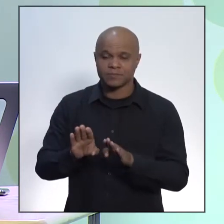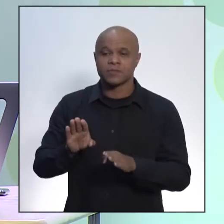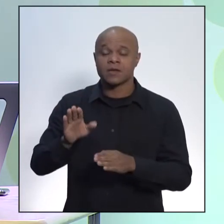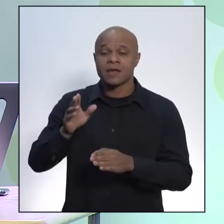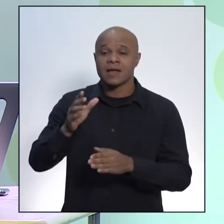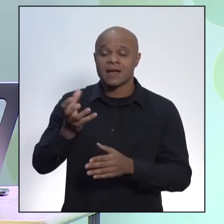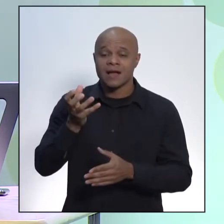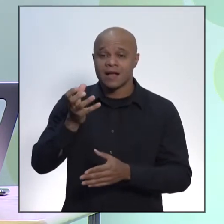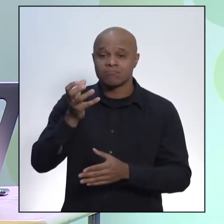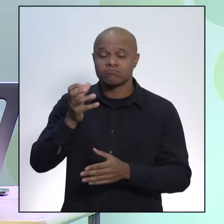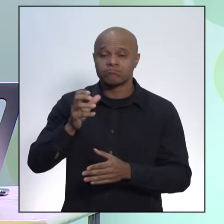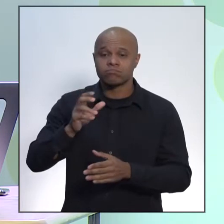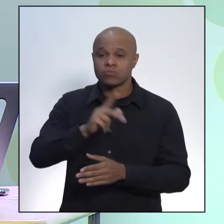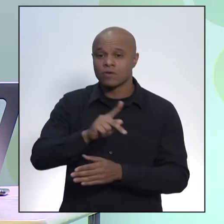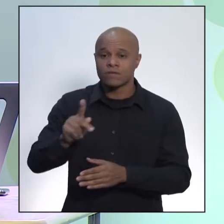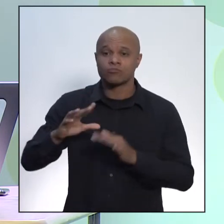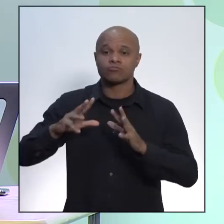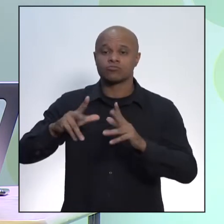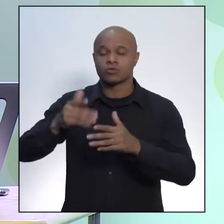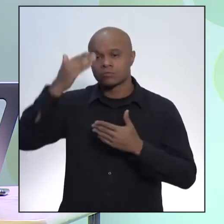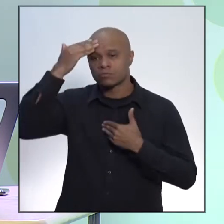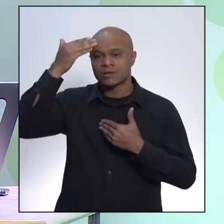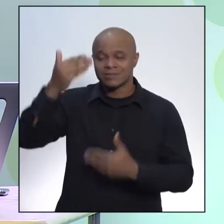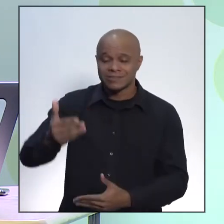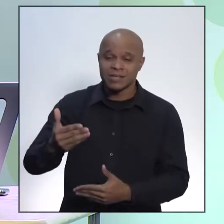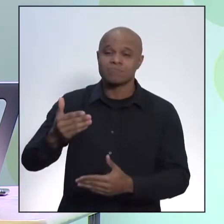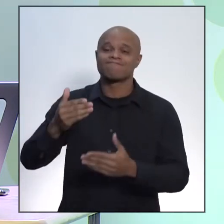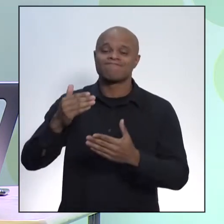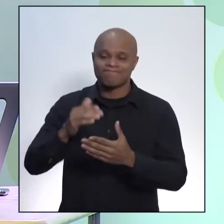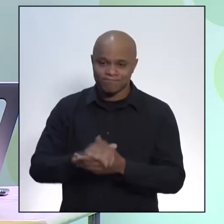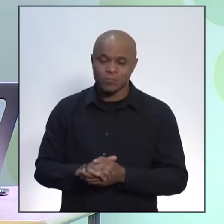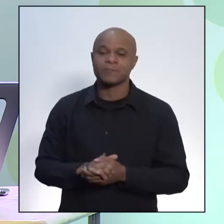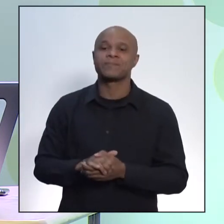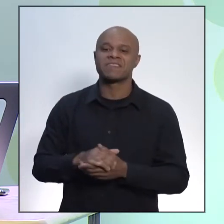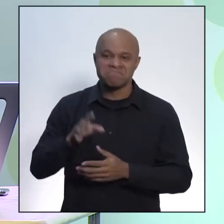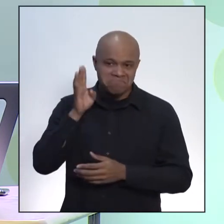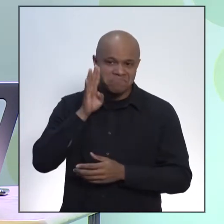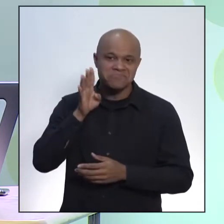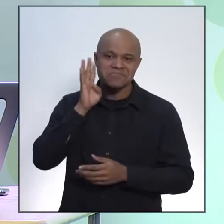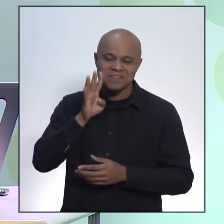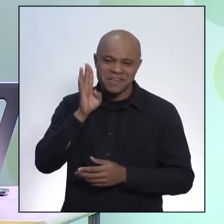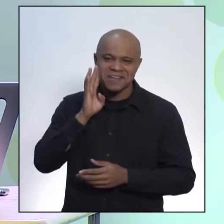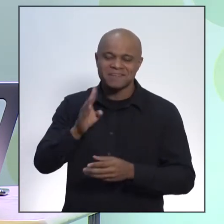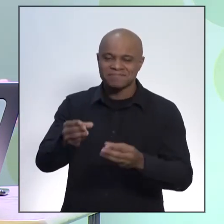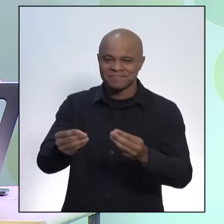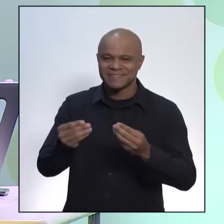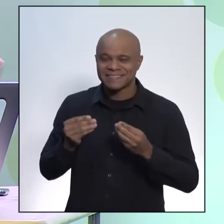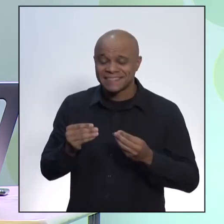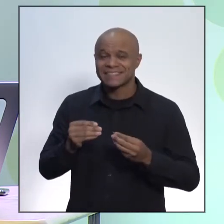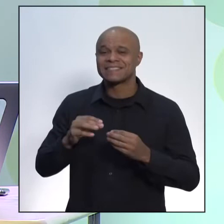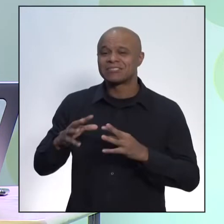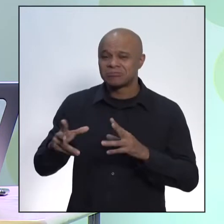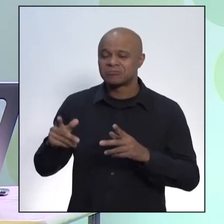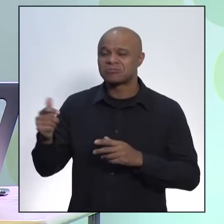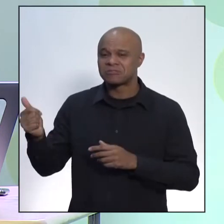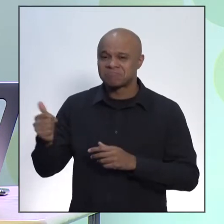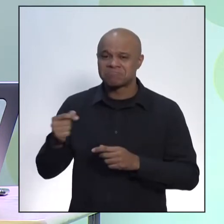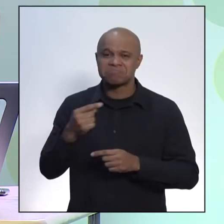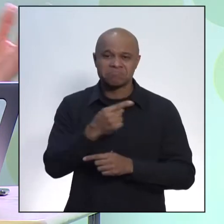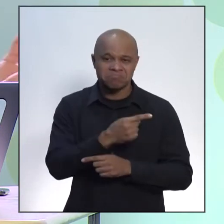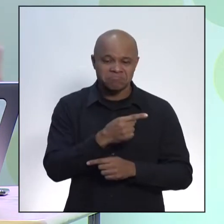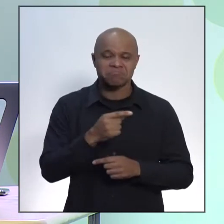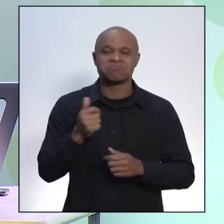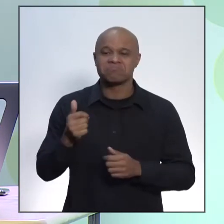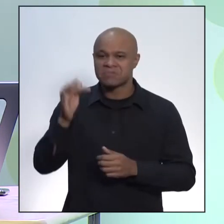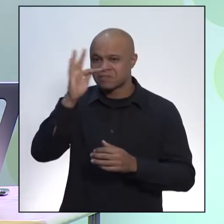que estão mandando aqui comentários. Estão chegando vários comentários legais aqui. Para você, Adriana, para você, Ariana, a gente fica muito